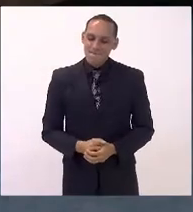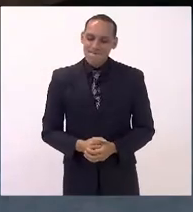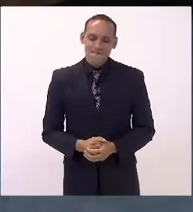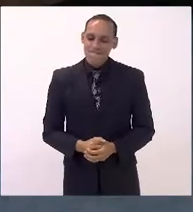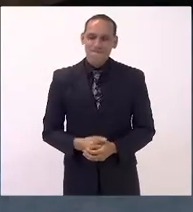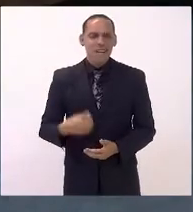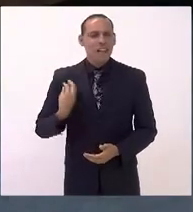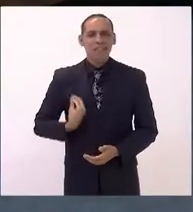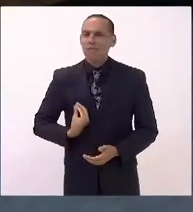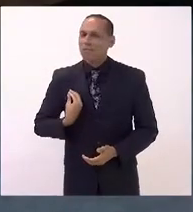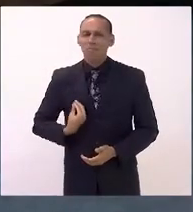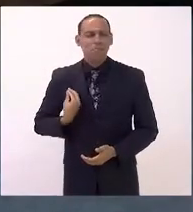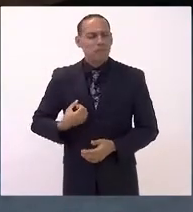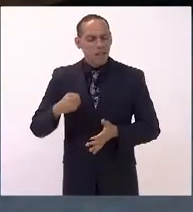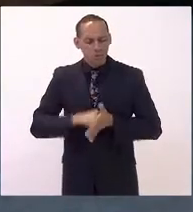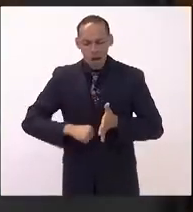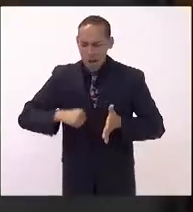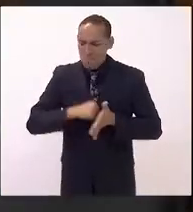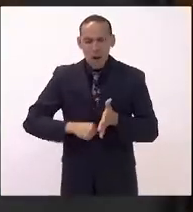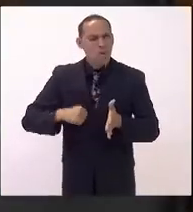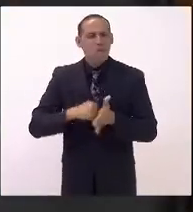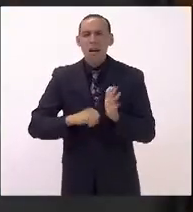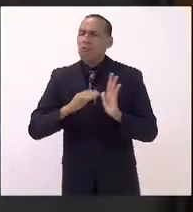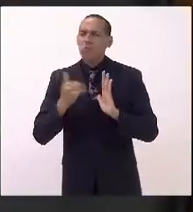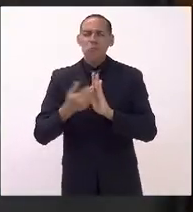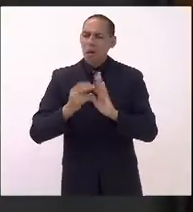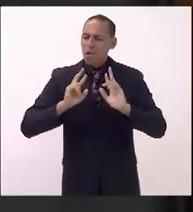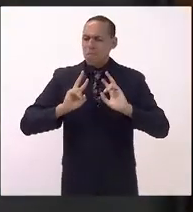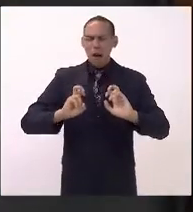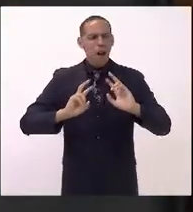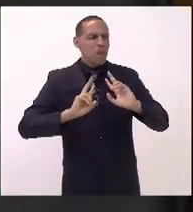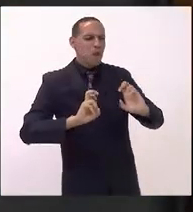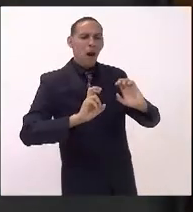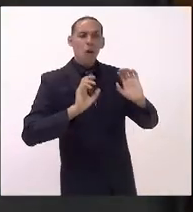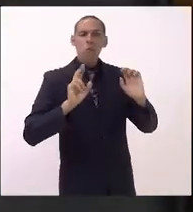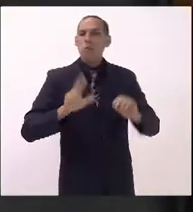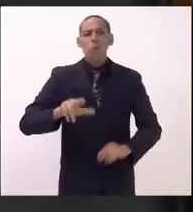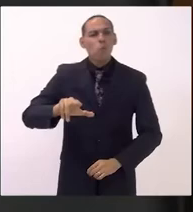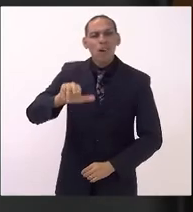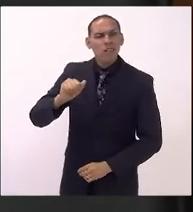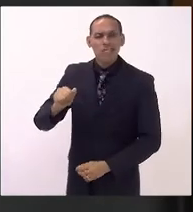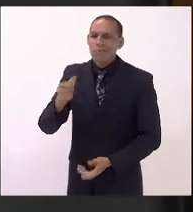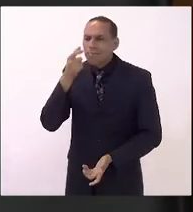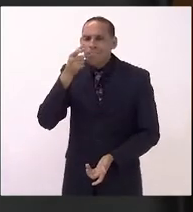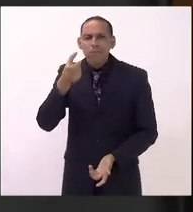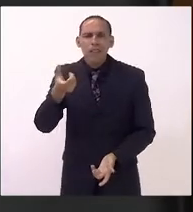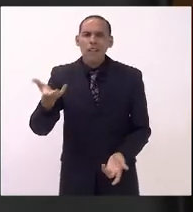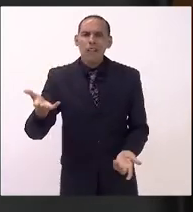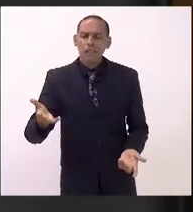Dei minha vida, dei tudo que eu podia ter e nunca fui reconhecido. Interessante isso observar.